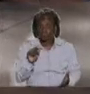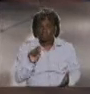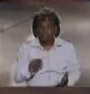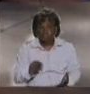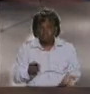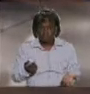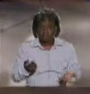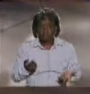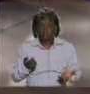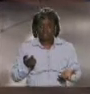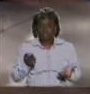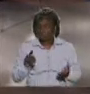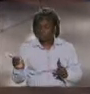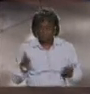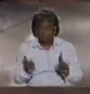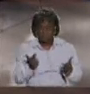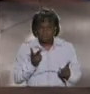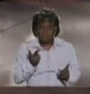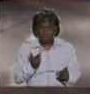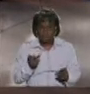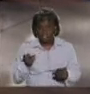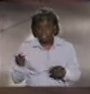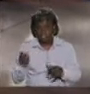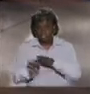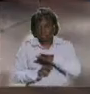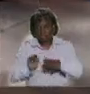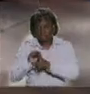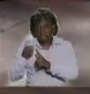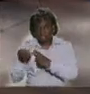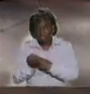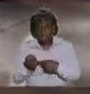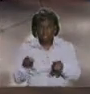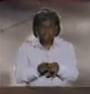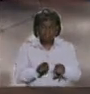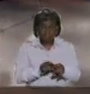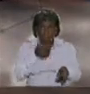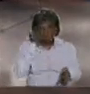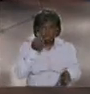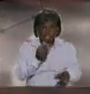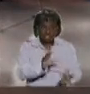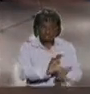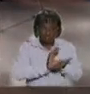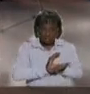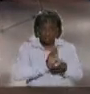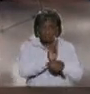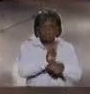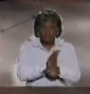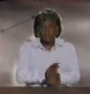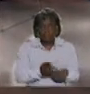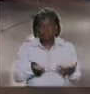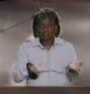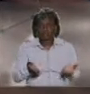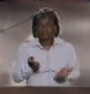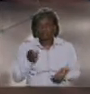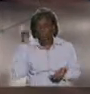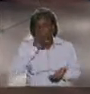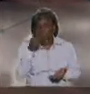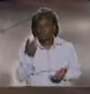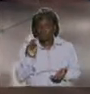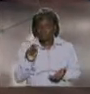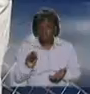Né? E qual é o desafio aí para ambos os lados, tanto para o empreendedor social quanto para quem tem o recurso para financiar ou para